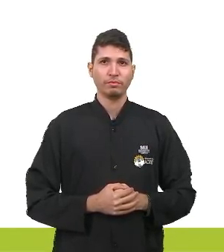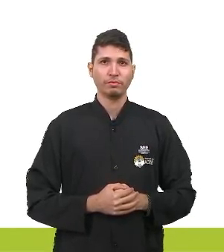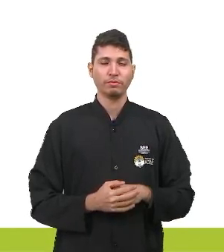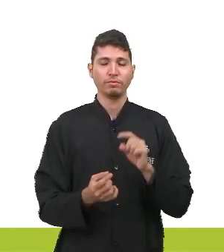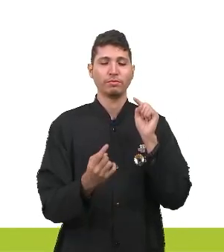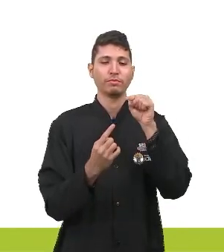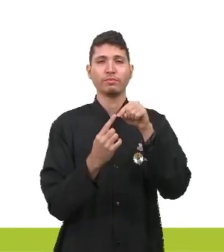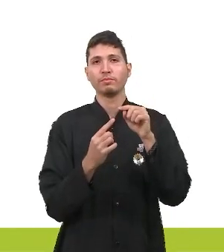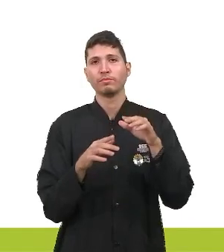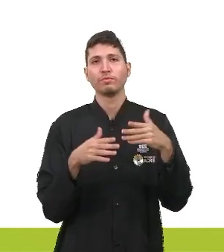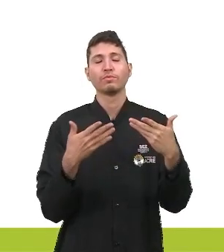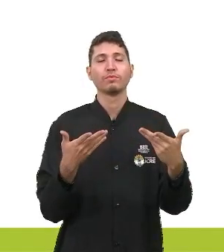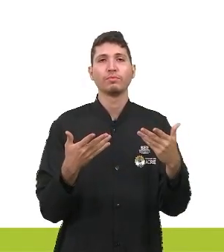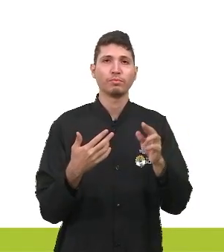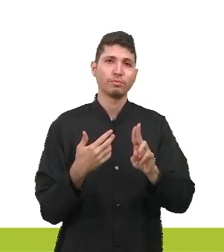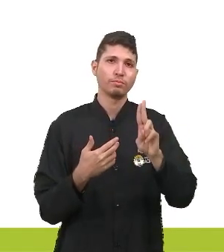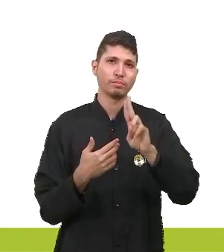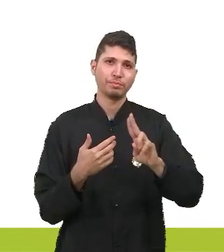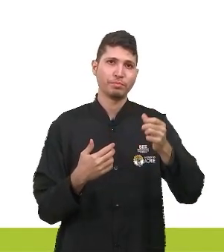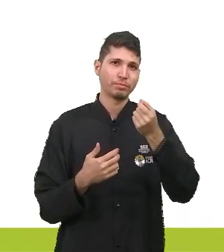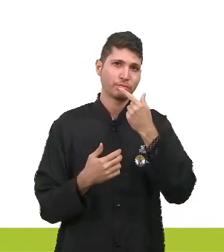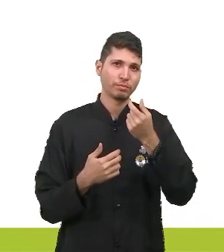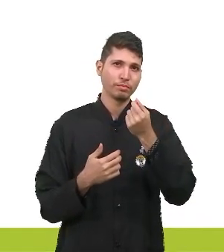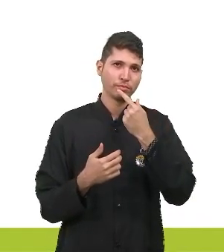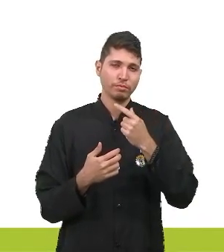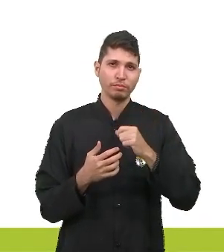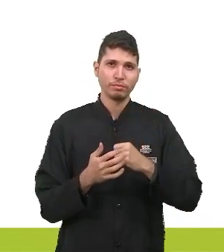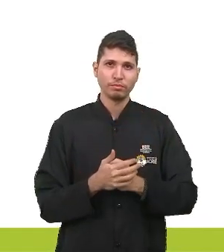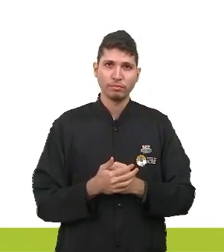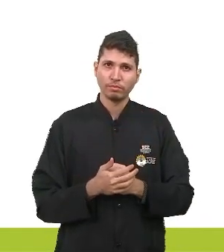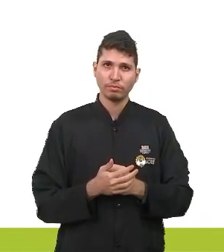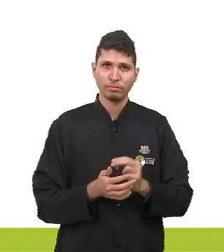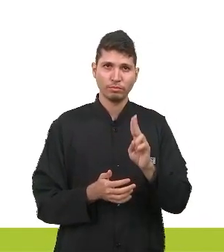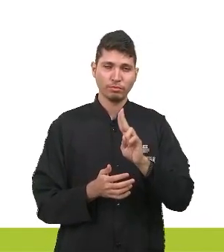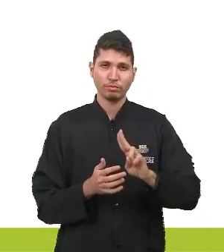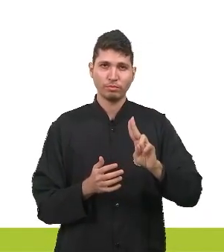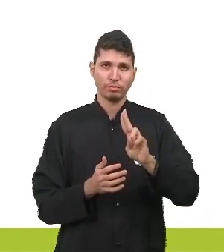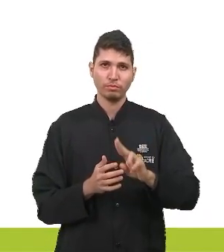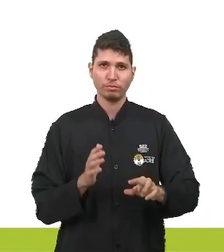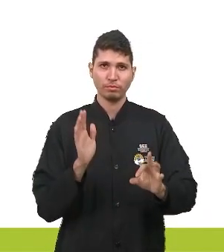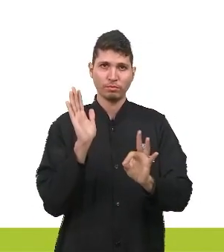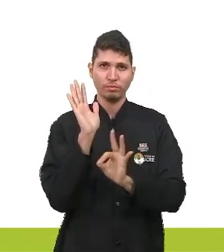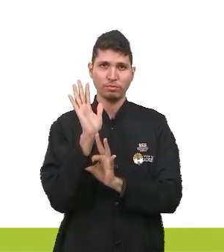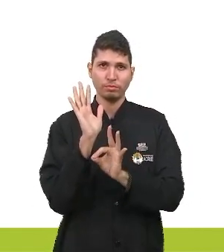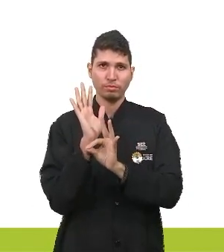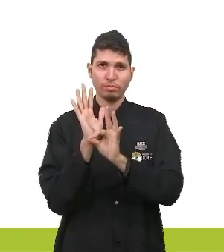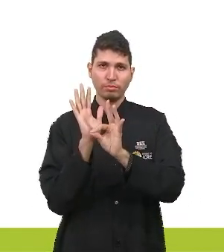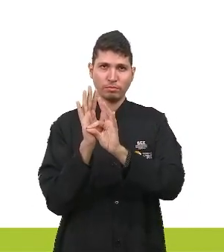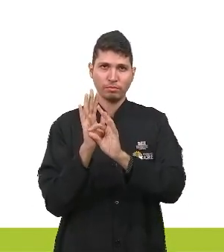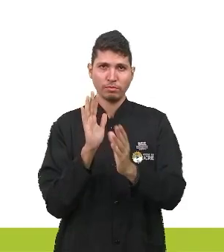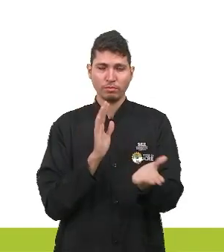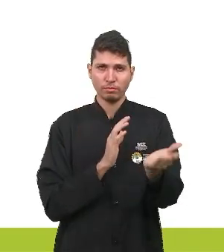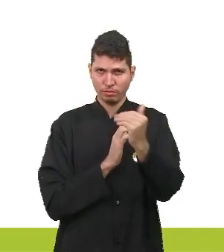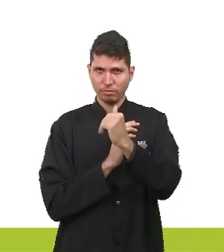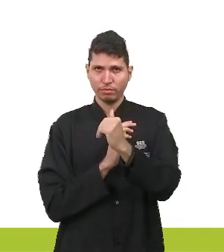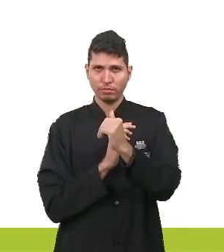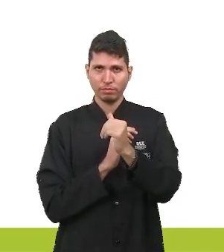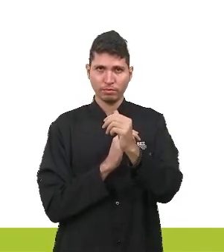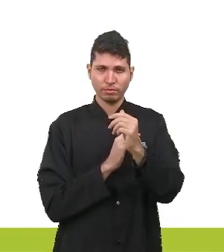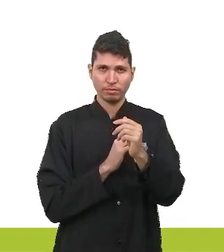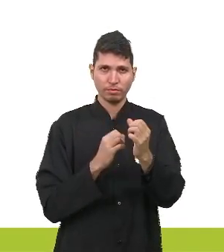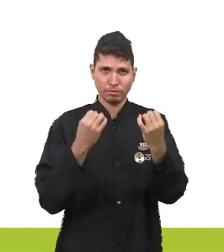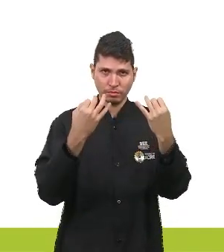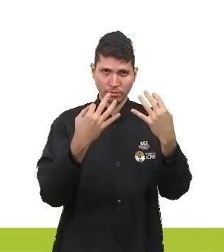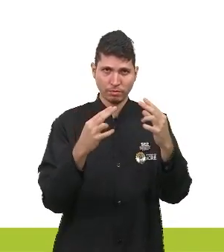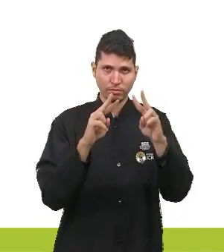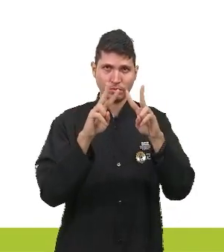finalidade do uso desses revestimentos à base de celulose? Vamos falar um pouquinho sobre o sistema digestório? O sistema digestório